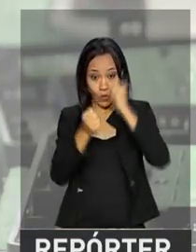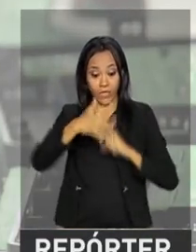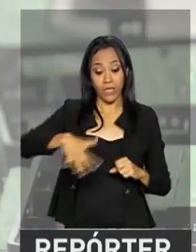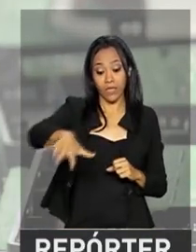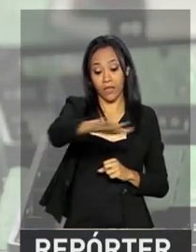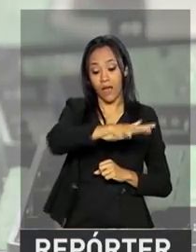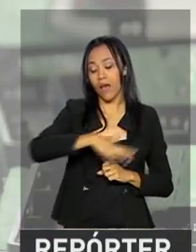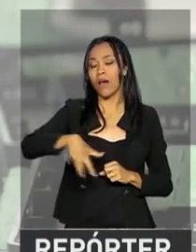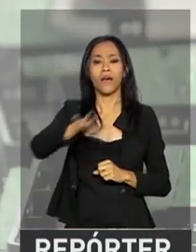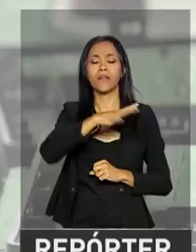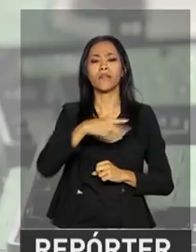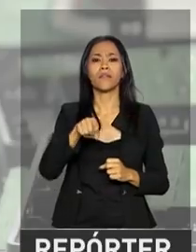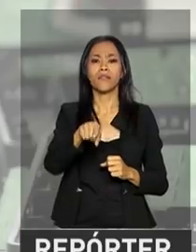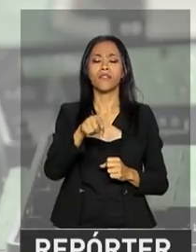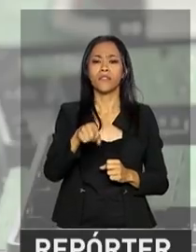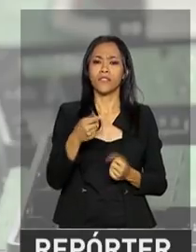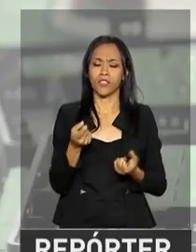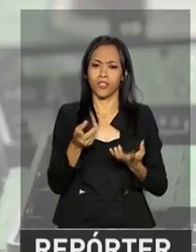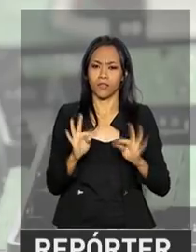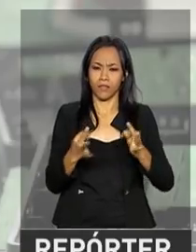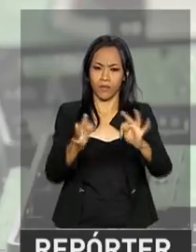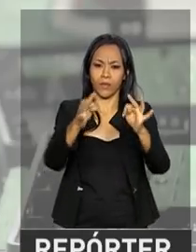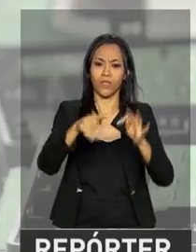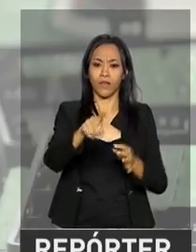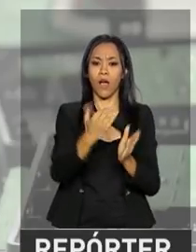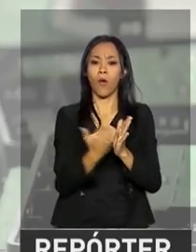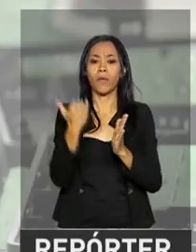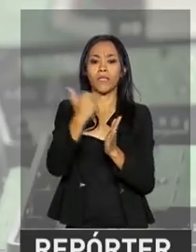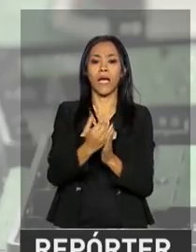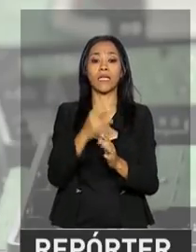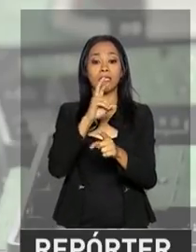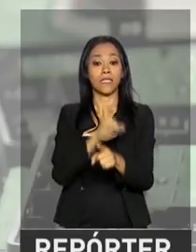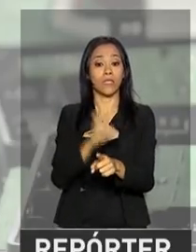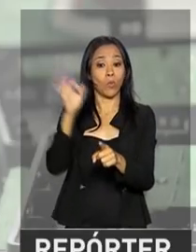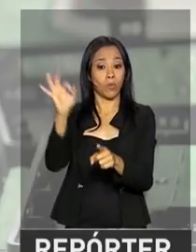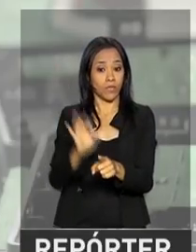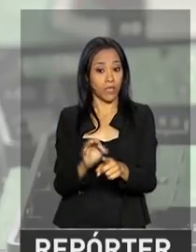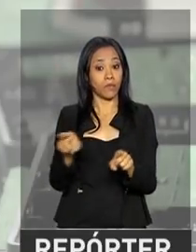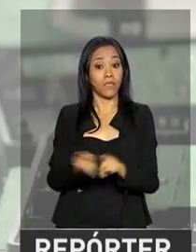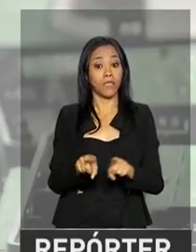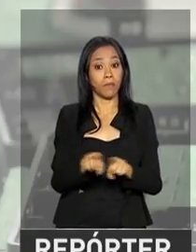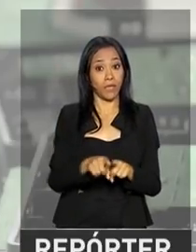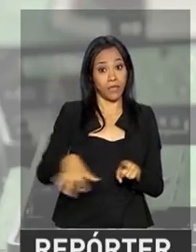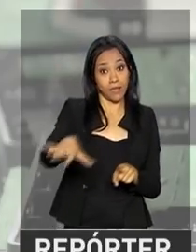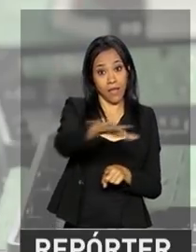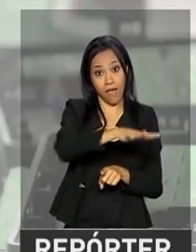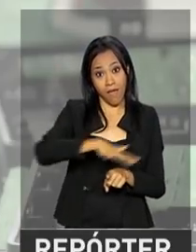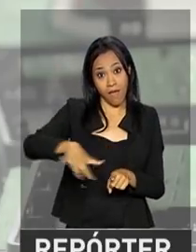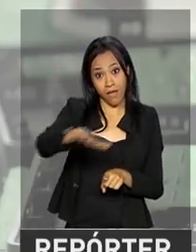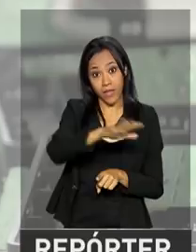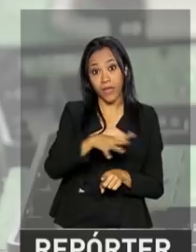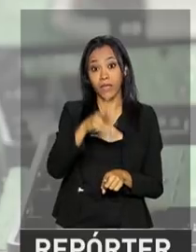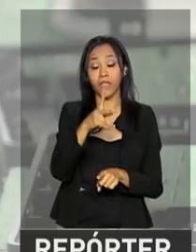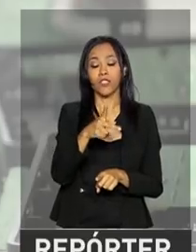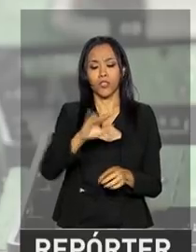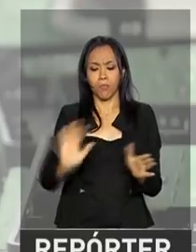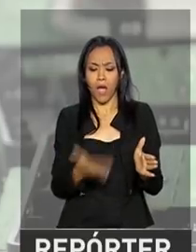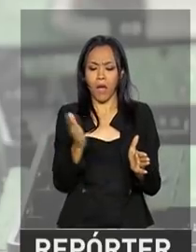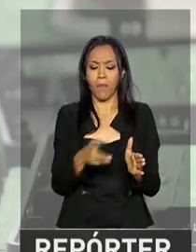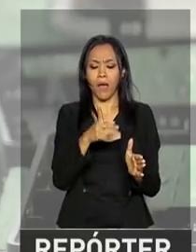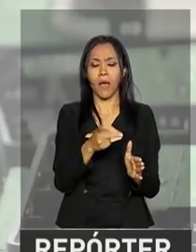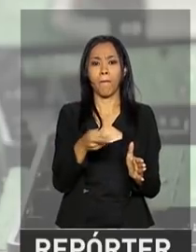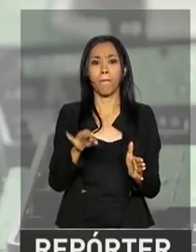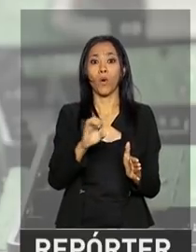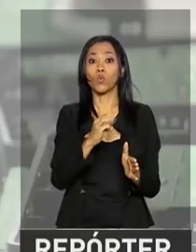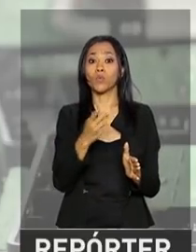encerrar 2017 com crescimento de 5% no faturamento e na produção depois de três anos de queda durante